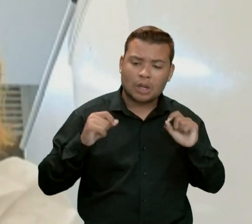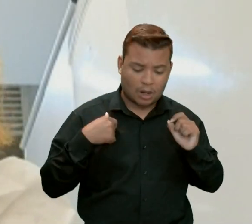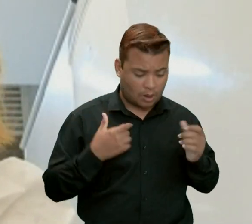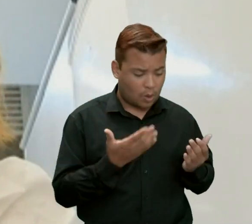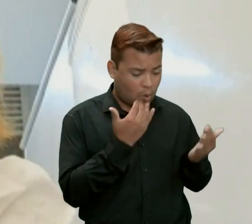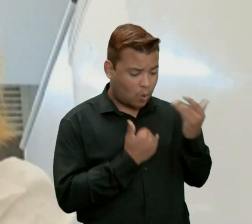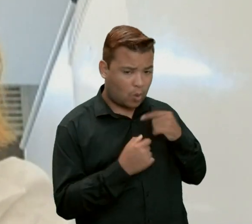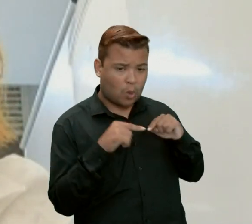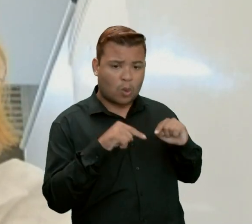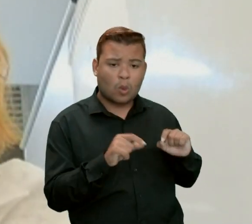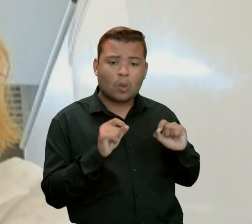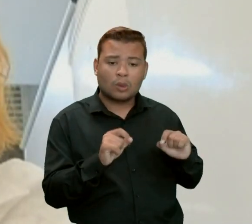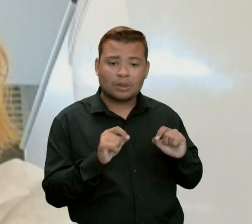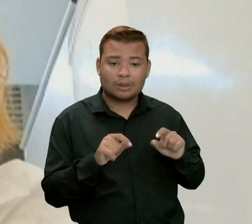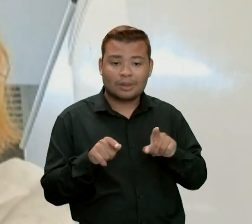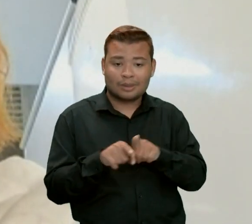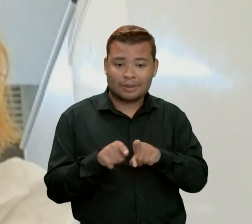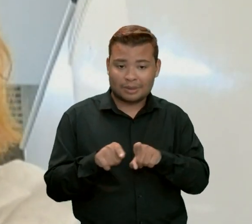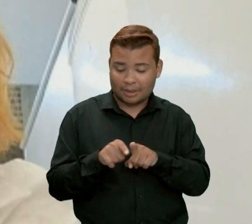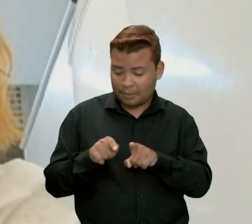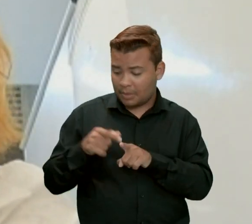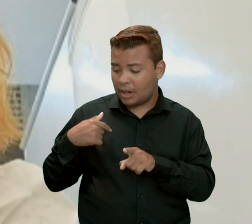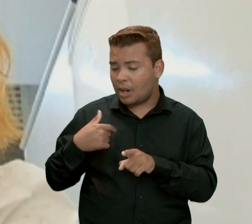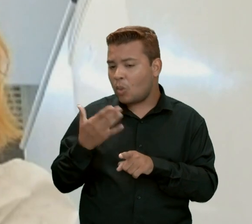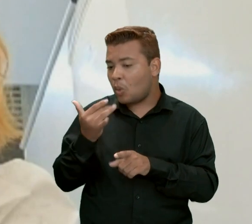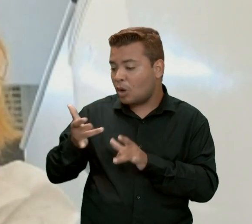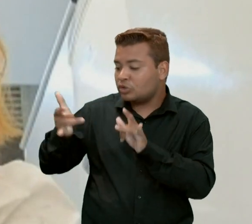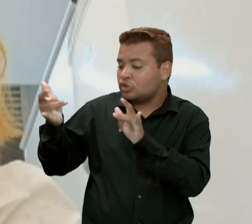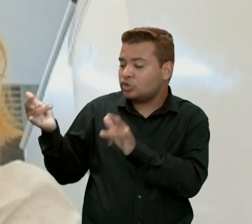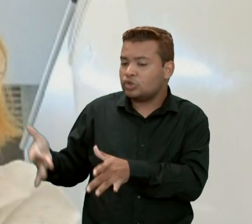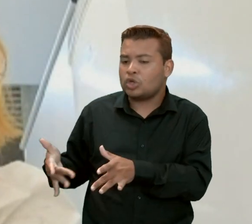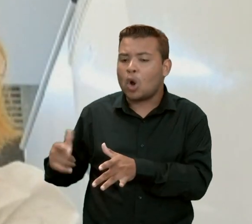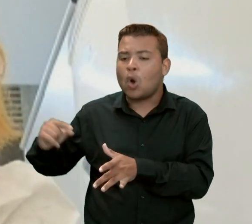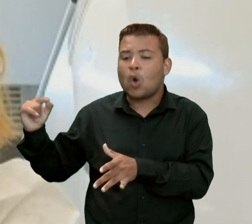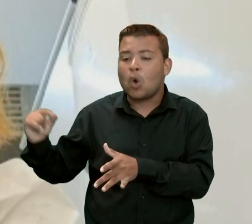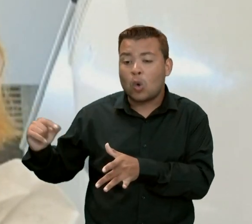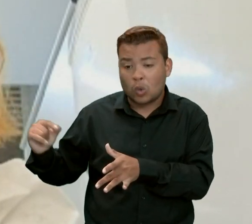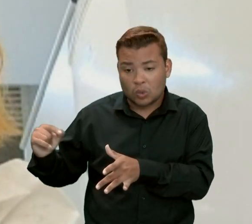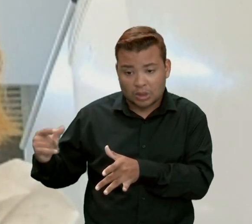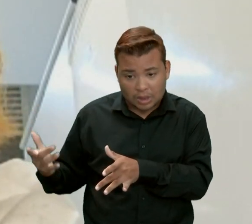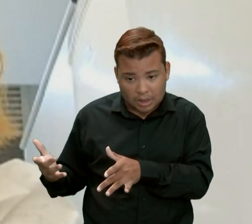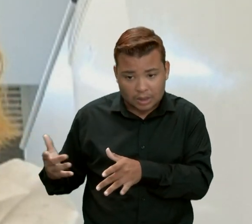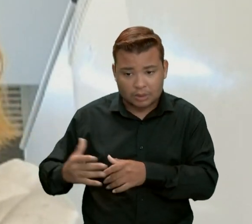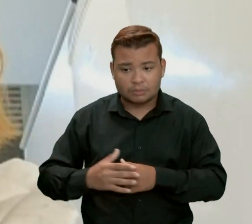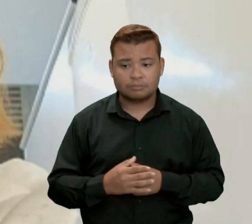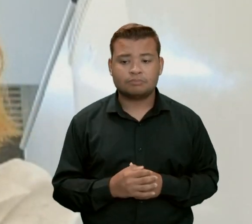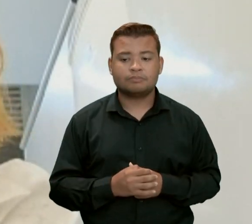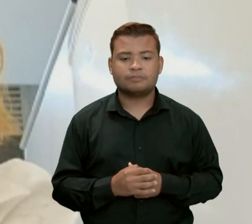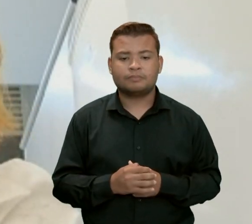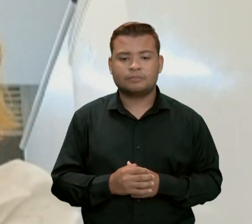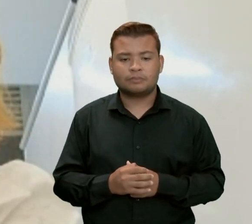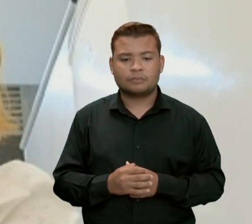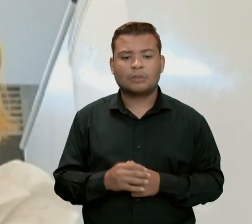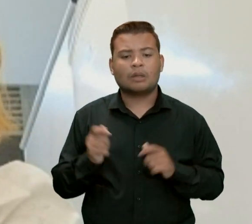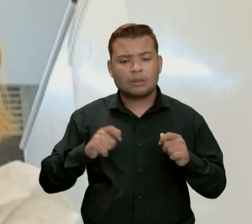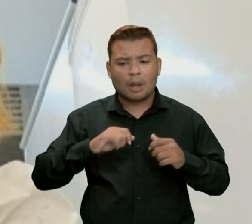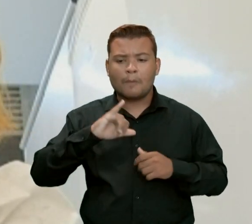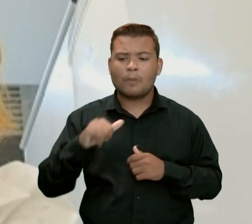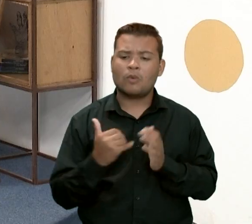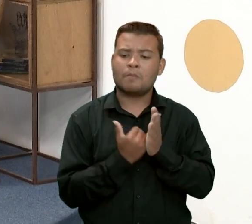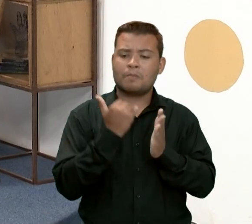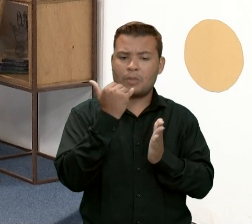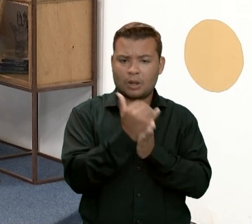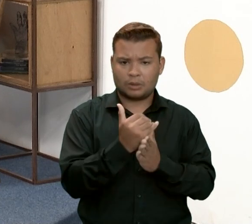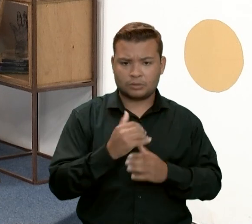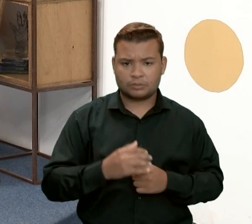gente coloca no ralo da pia, ou então no lixo da cozinha, né? A senhora consegue a gente pode aproveitar alguma que seja muito mais tóxica que a gente...